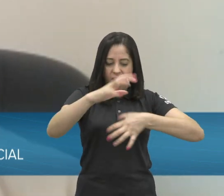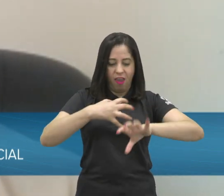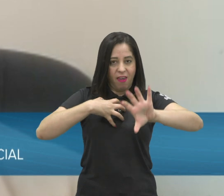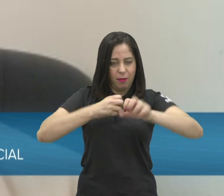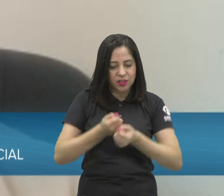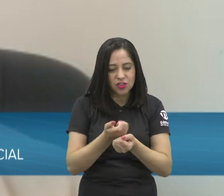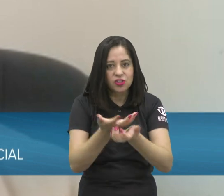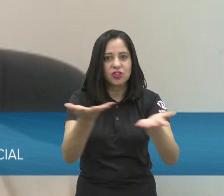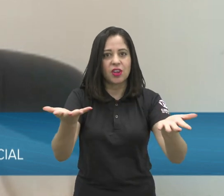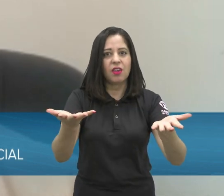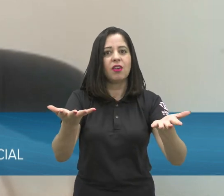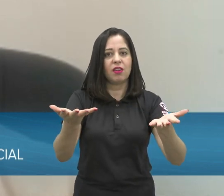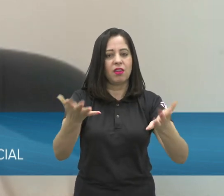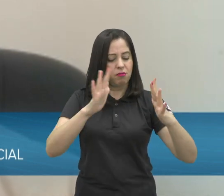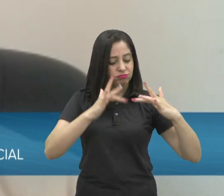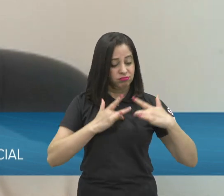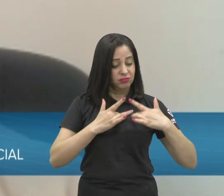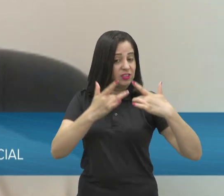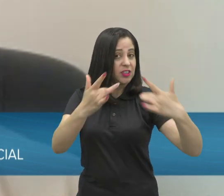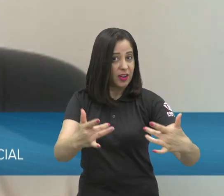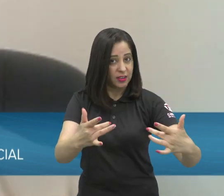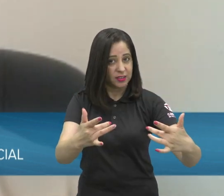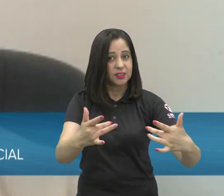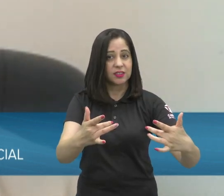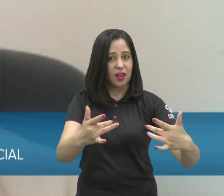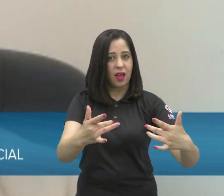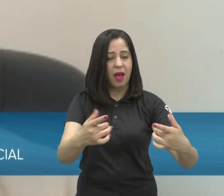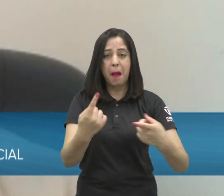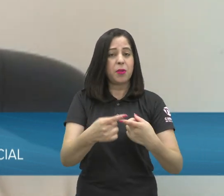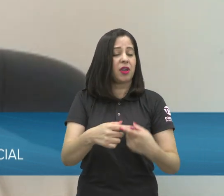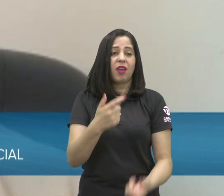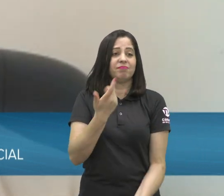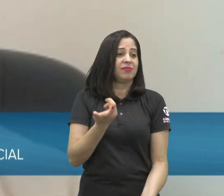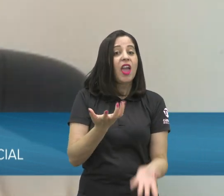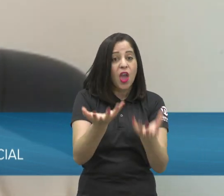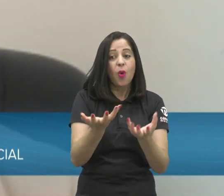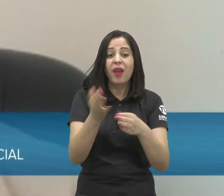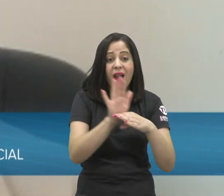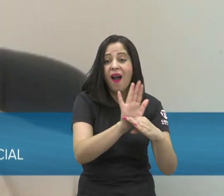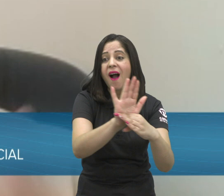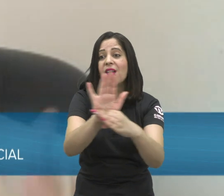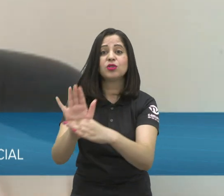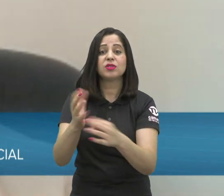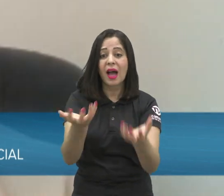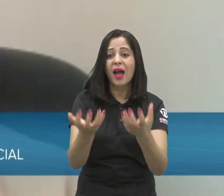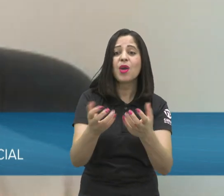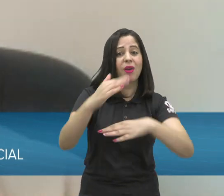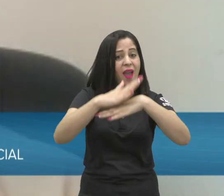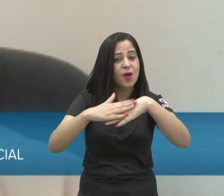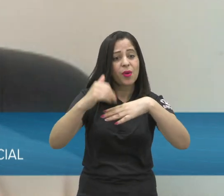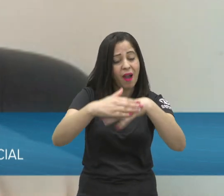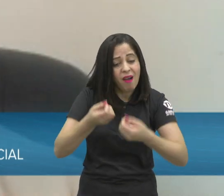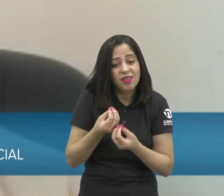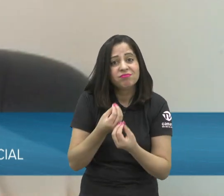reconhecimento ajudá-lo ativamente, mas sem esperar algo em troca, e fazendo apenas porque eu quero perpetuar esse sentimento